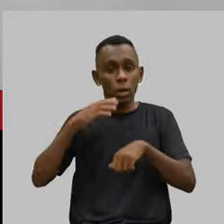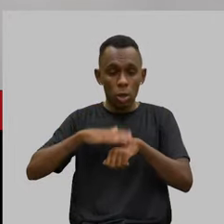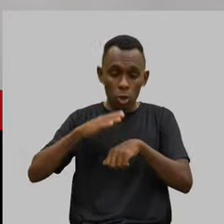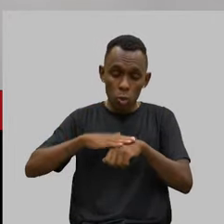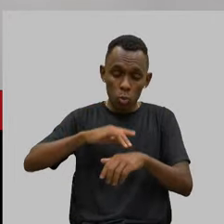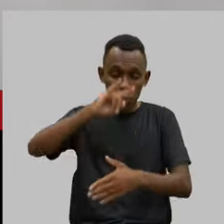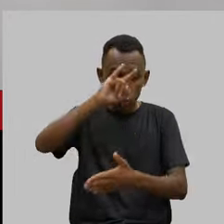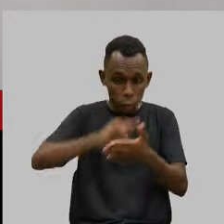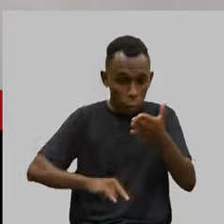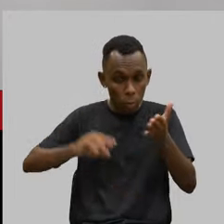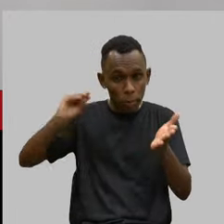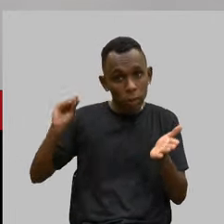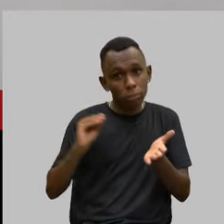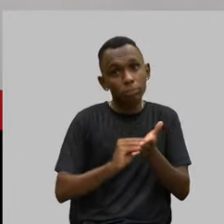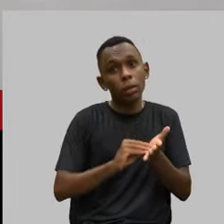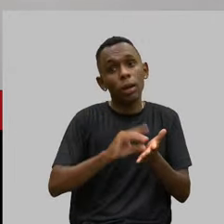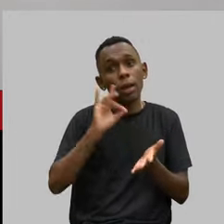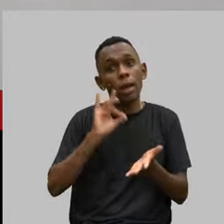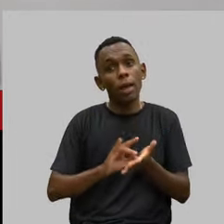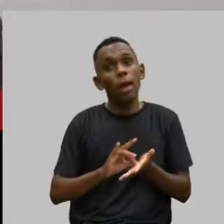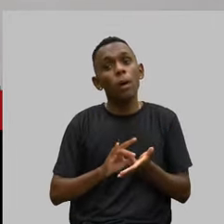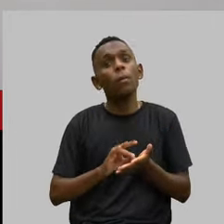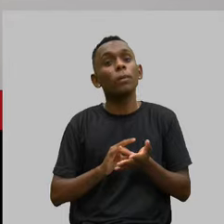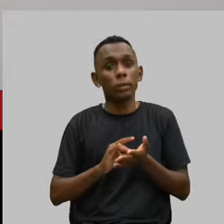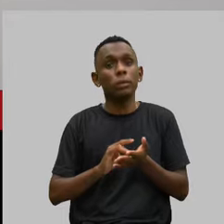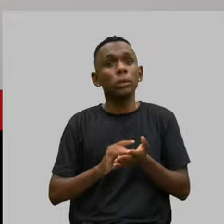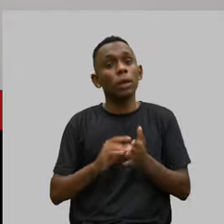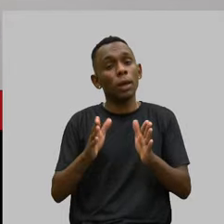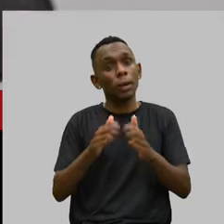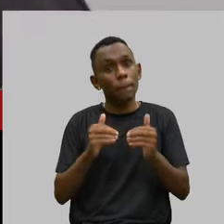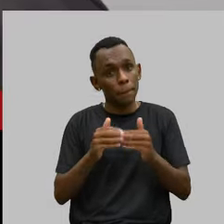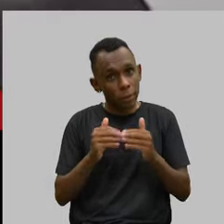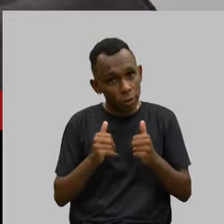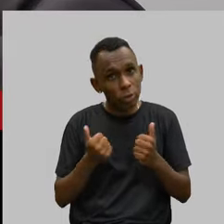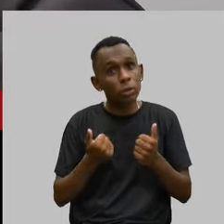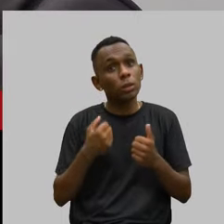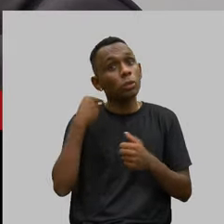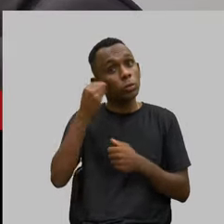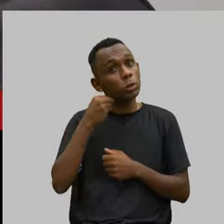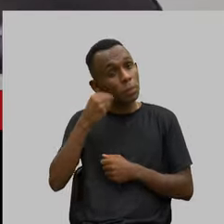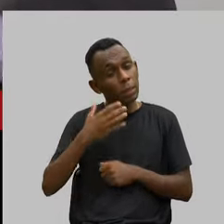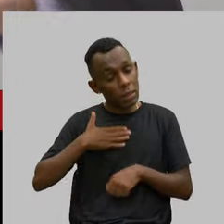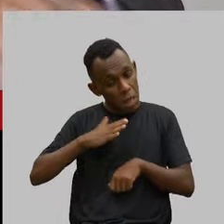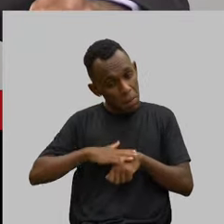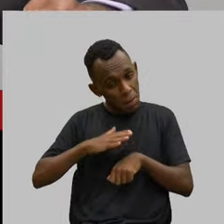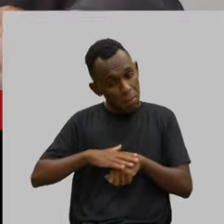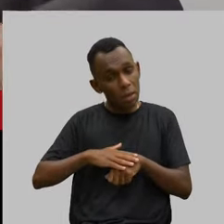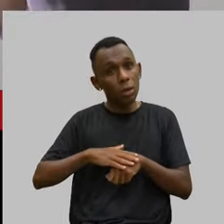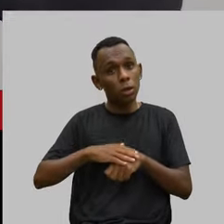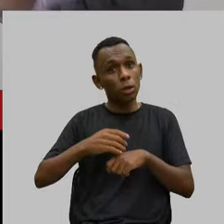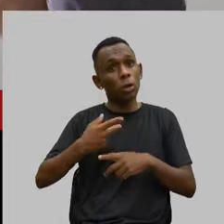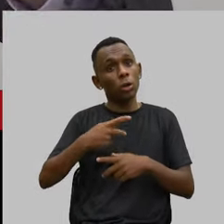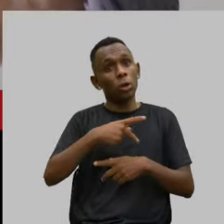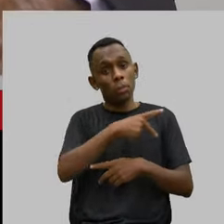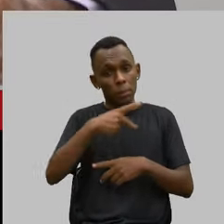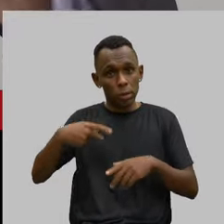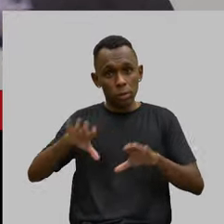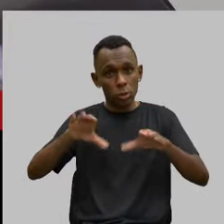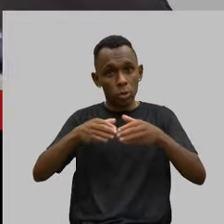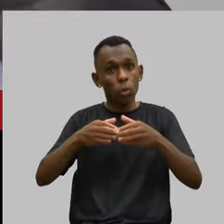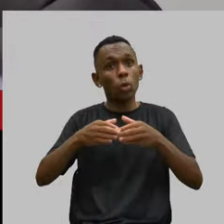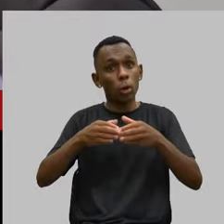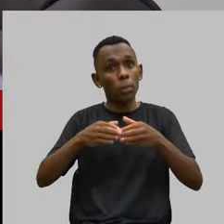documentando oficiando o nosso Presidente e solicitando a ele que com a experiência que eu tenho de presidir comissão pelo sétimo